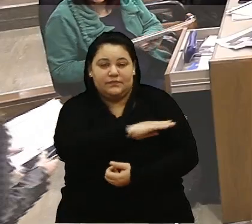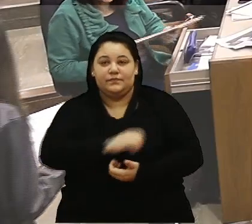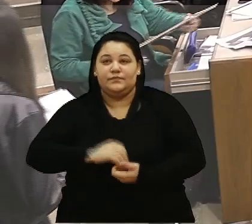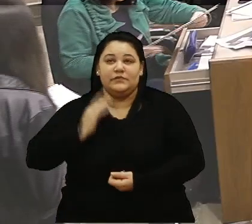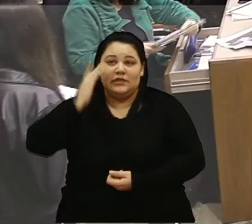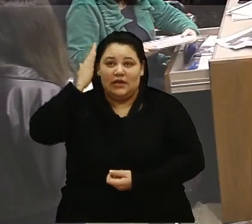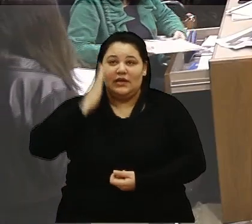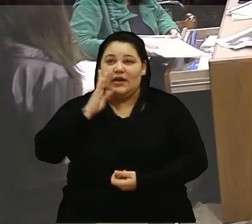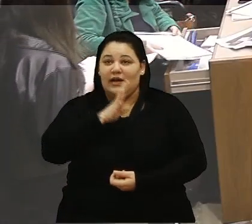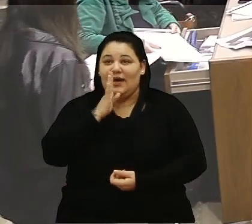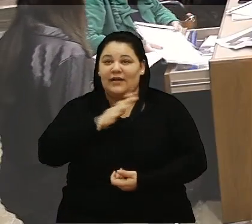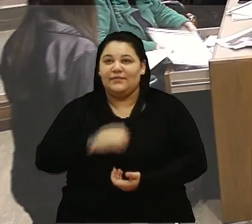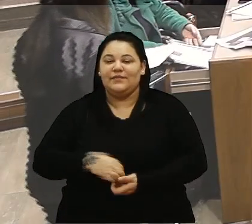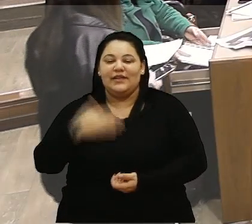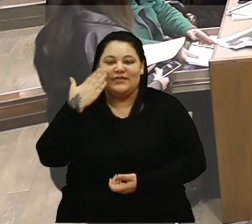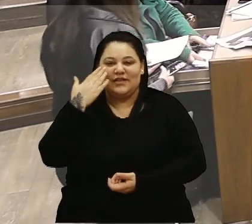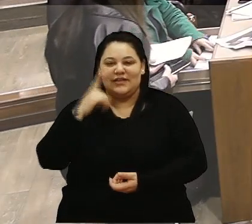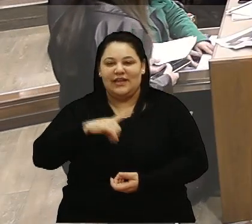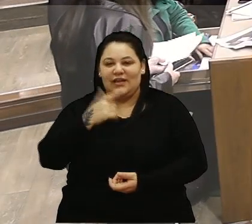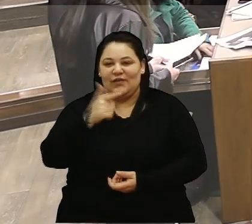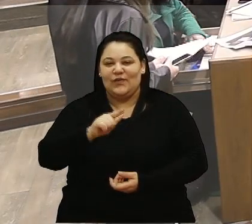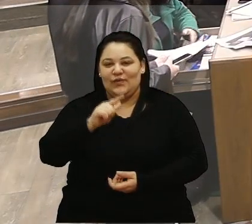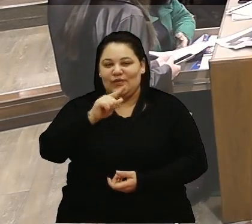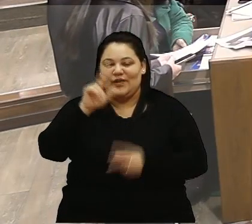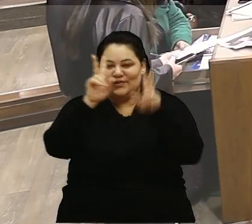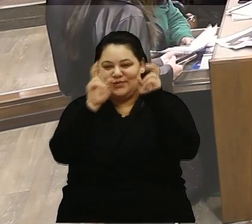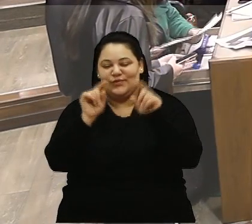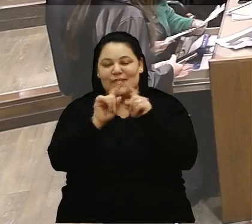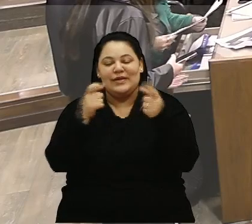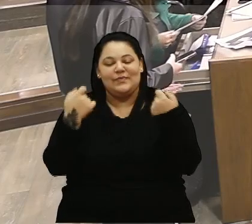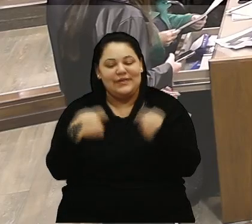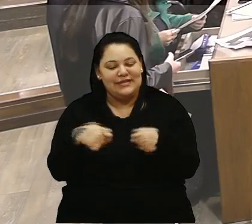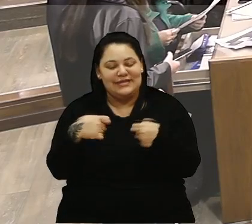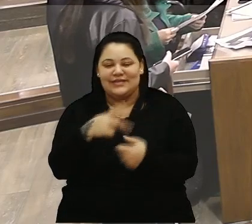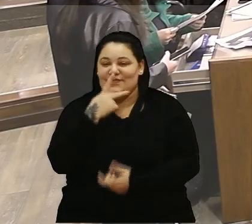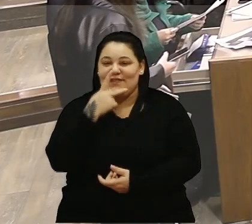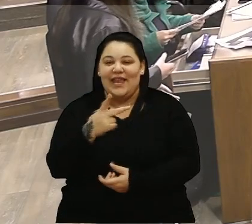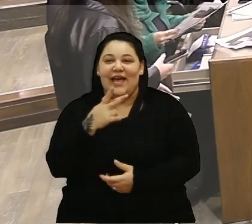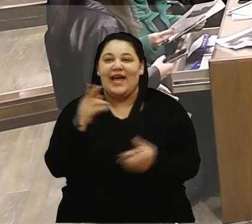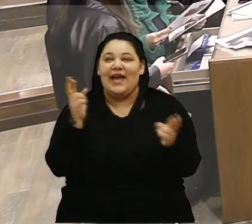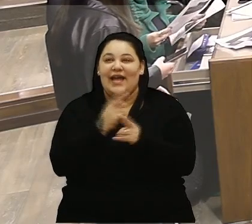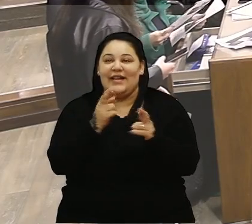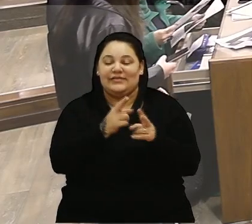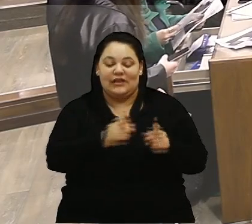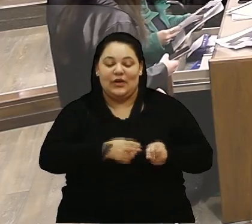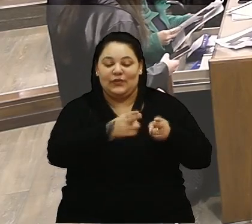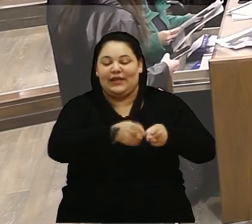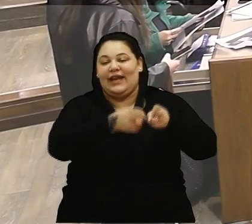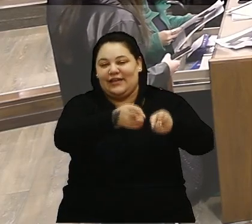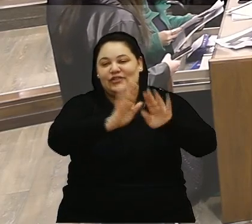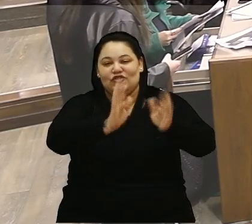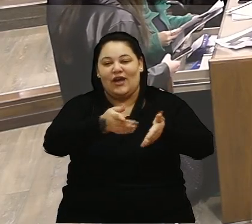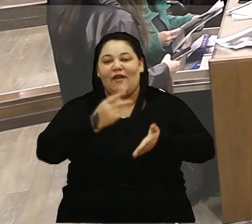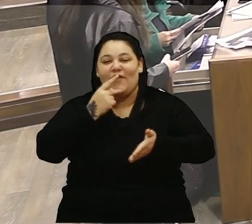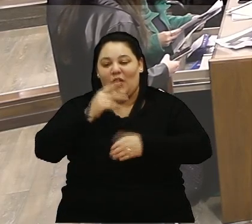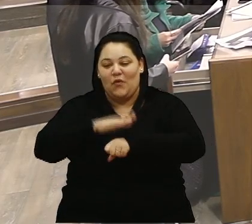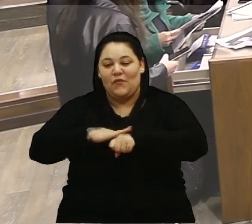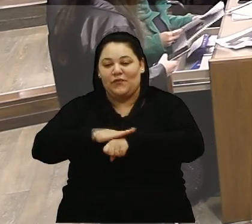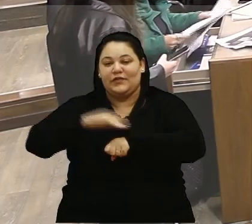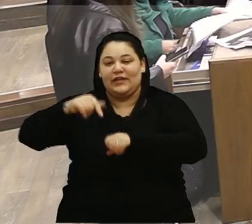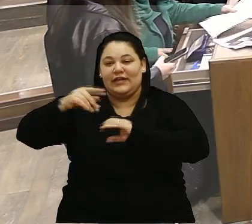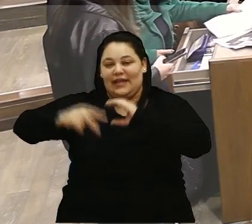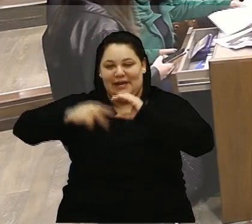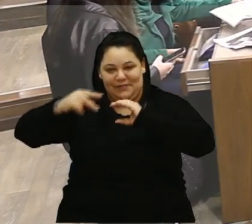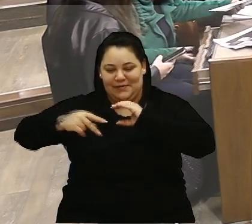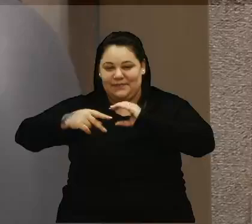rapidinho. Eu sei que tu tem outro assunto, Iago, mas não posso deixar de falar da questão do trem que a gente trouxe nessa Câmara, né? A questão... E ali